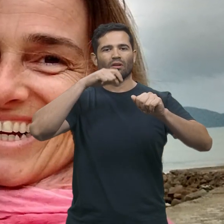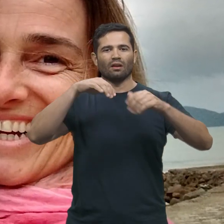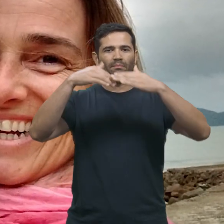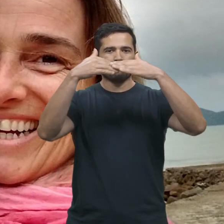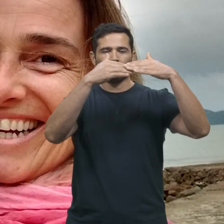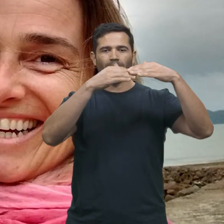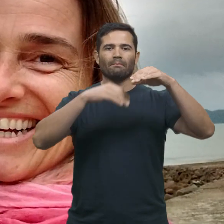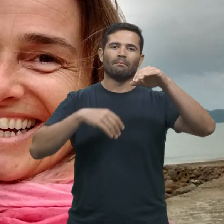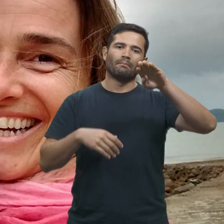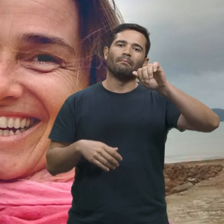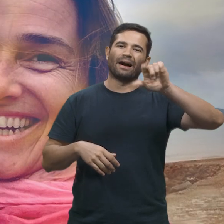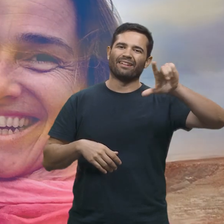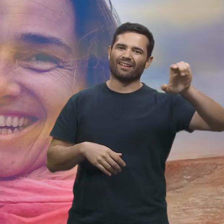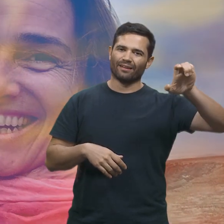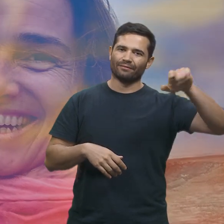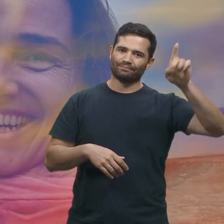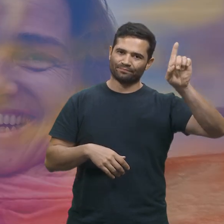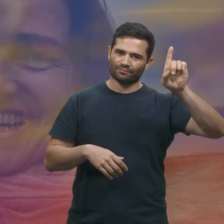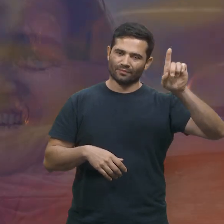uma bailarina no palco,